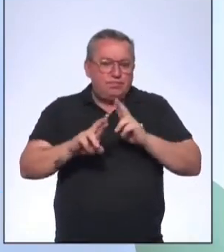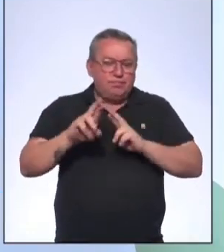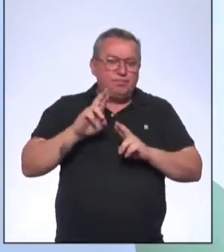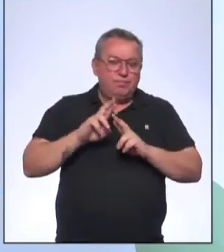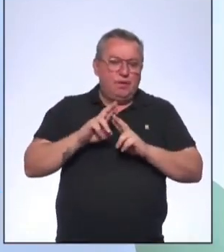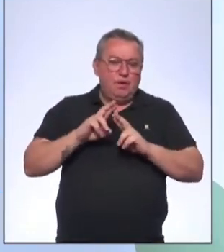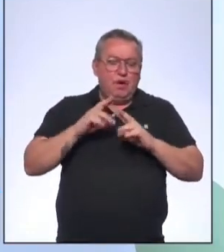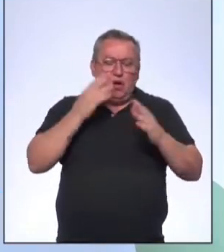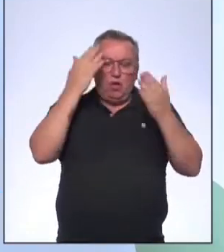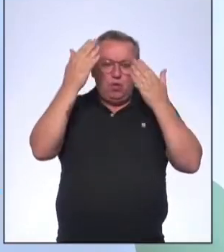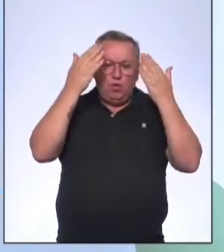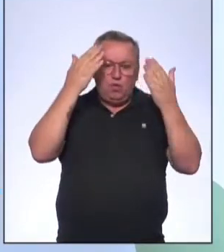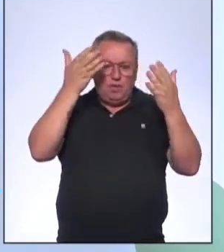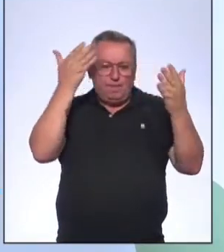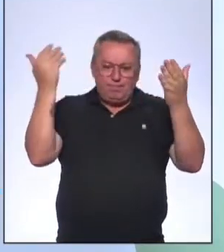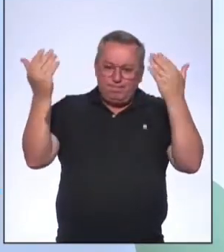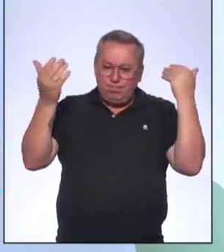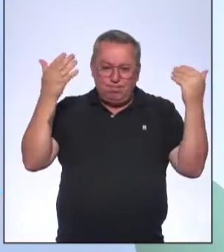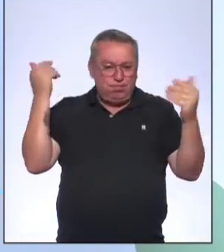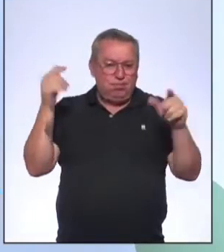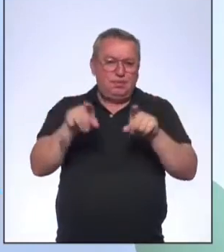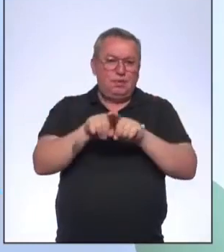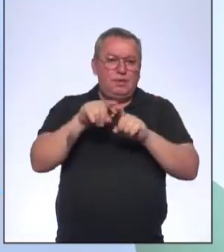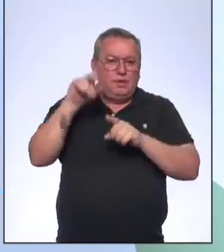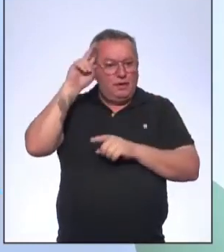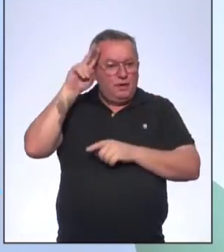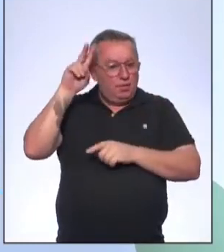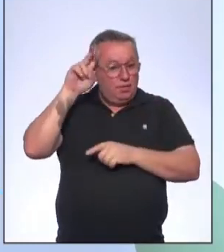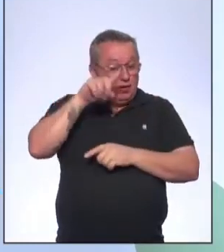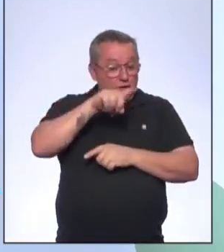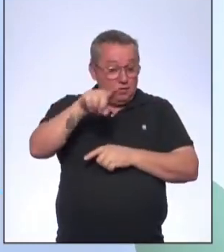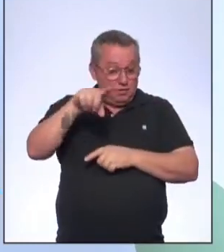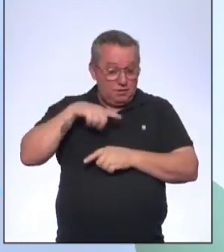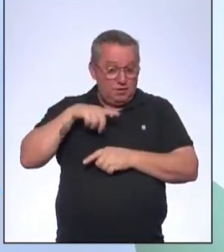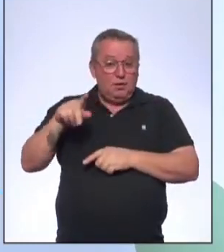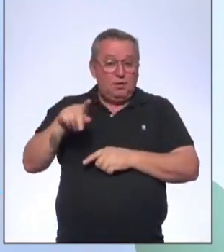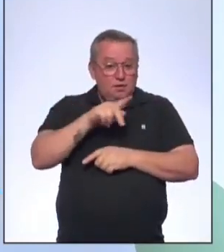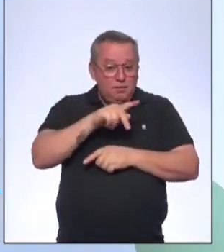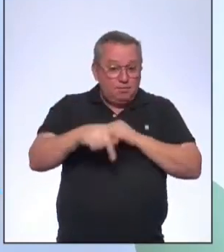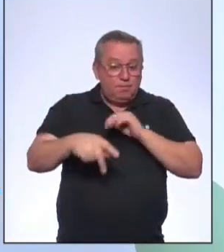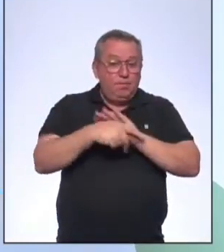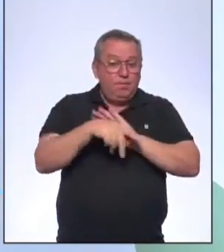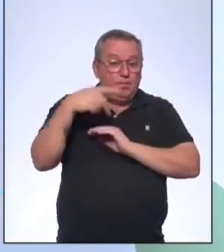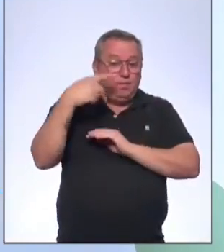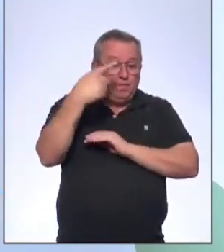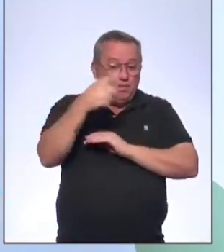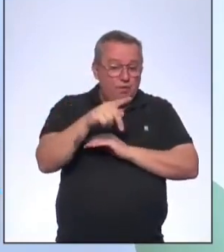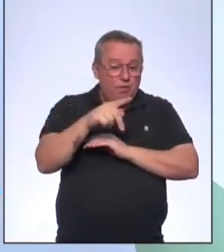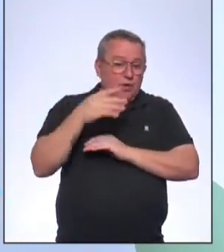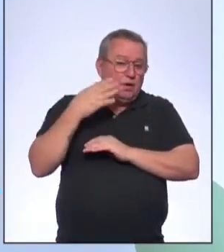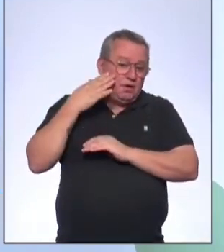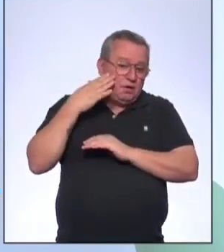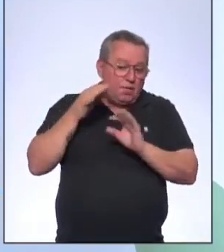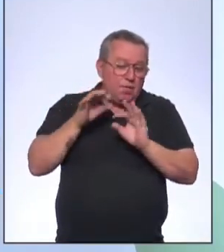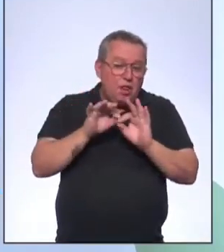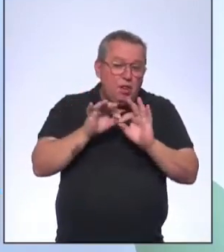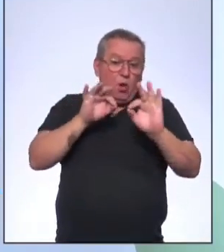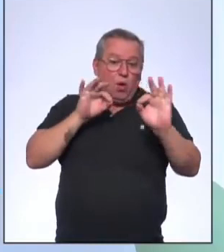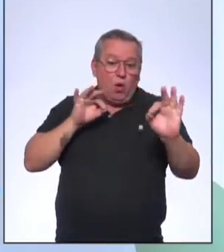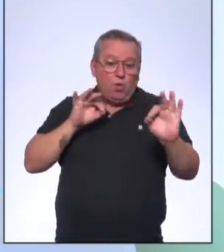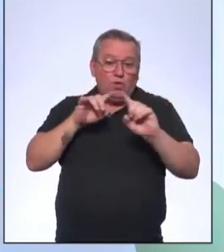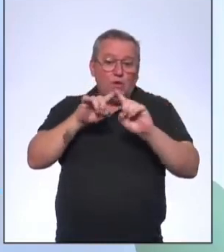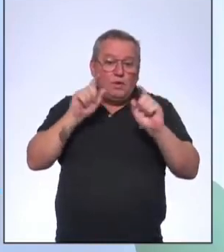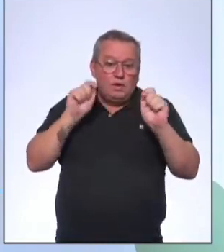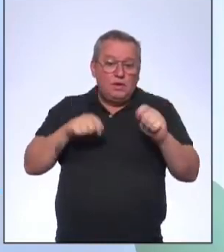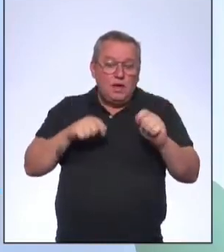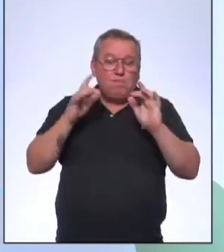sanar todas as dúvidas. Lembrando que vocês têm o professor de vocês, que mesmo longe está próximo, para poder